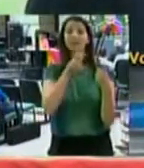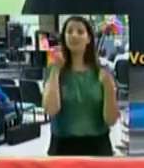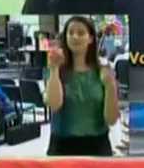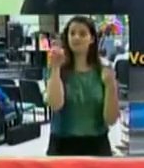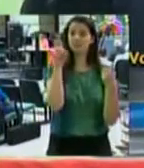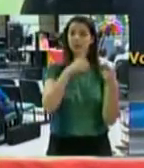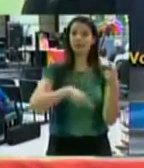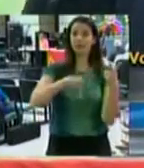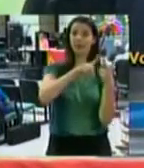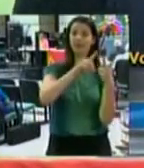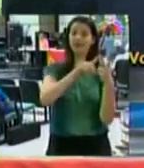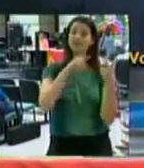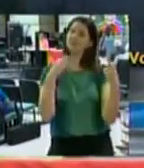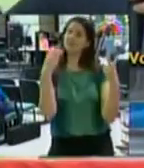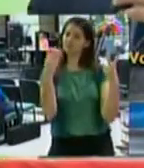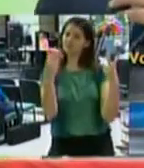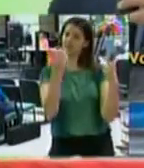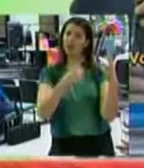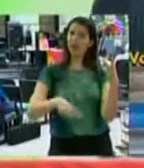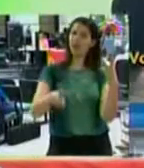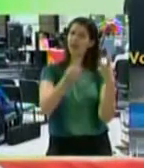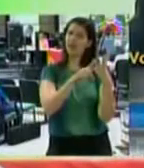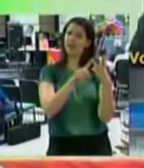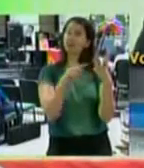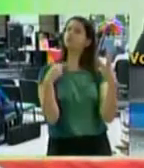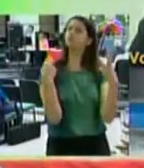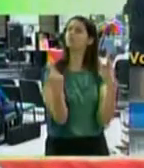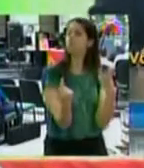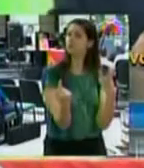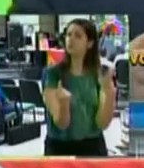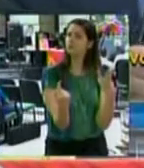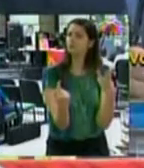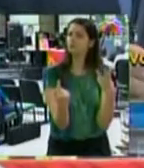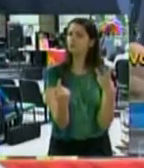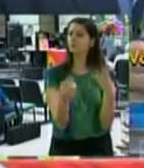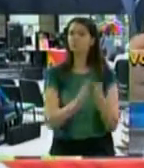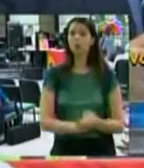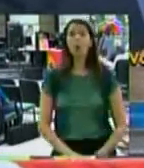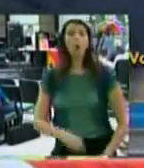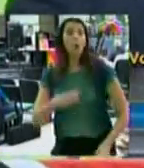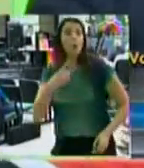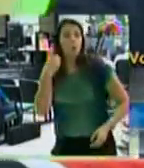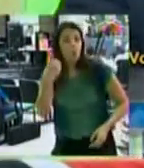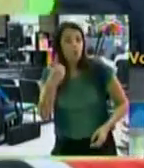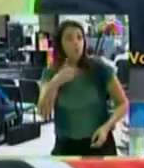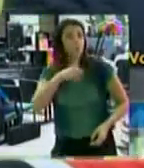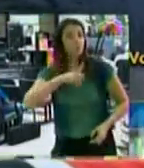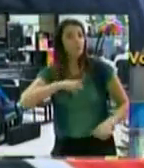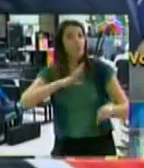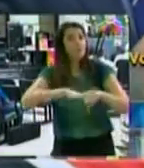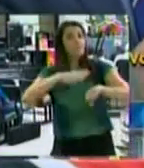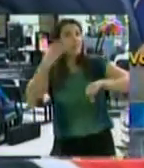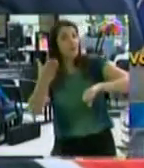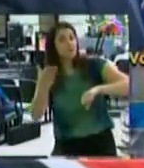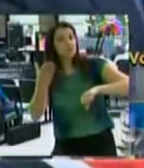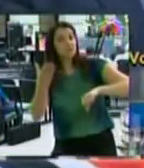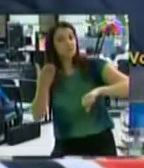outro recebe três e outro recebe um, um recebeu mais do que o outro. É ou não